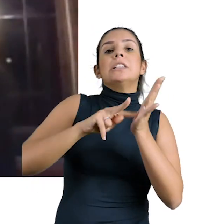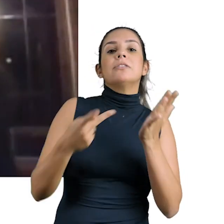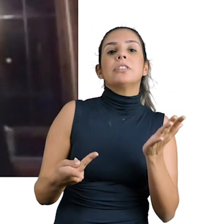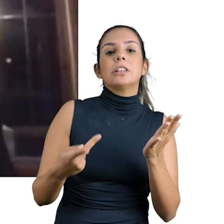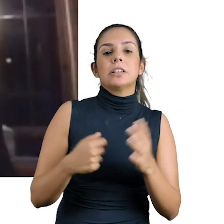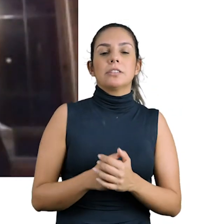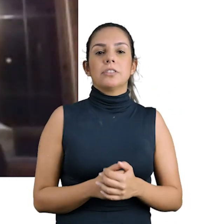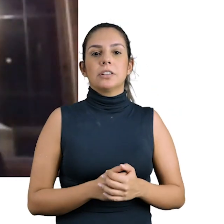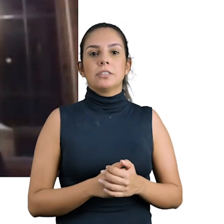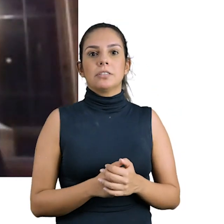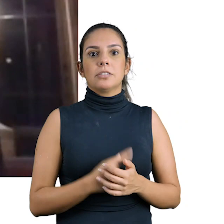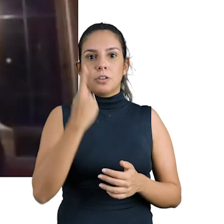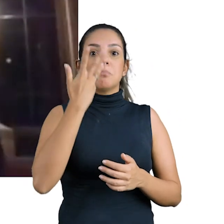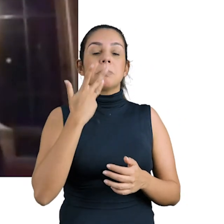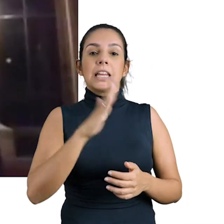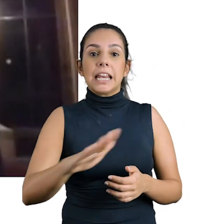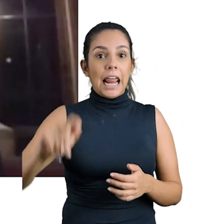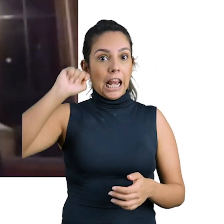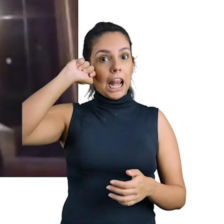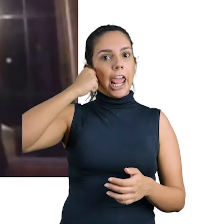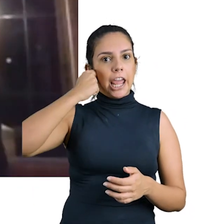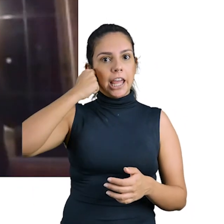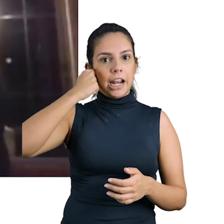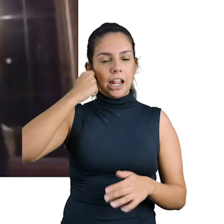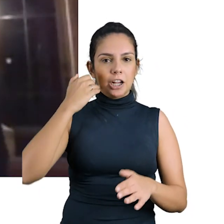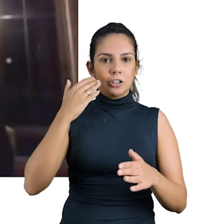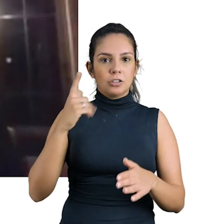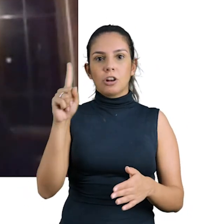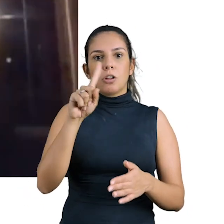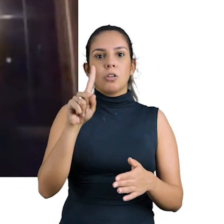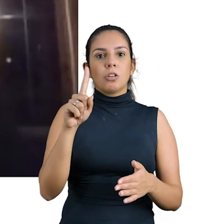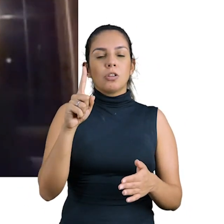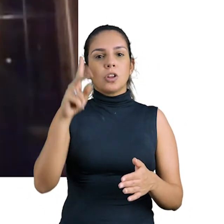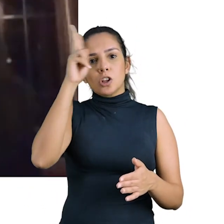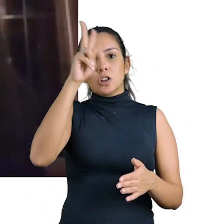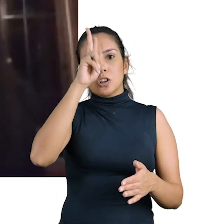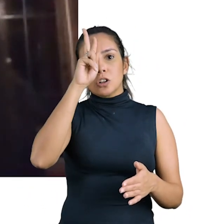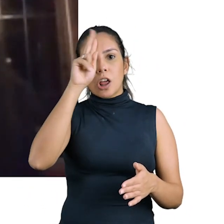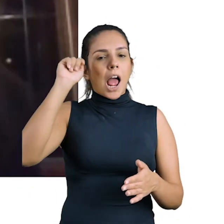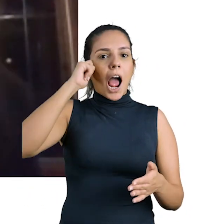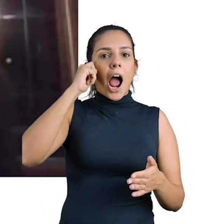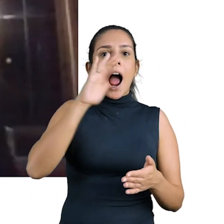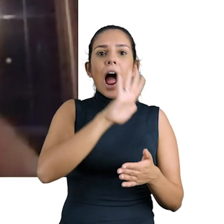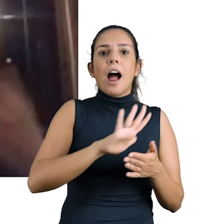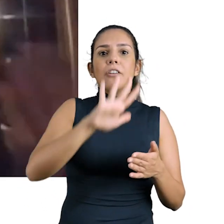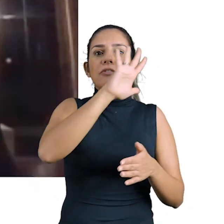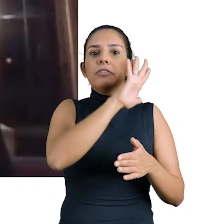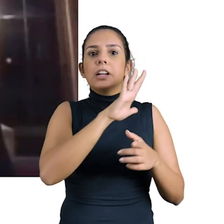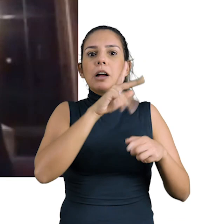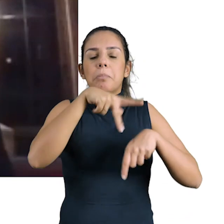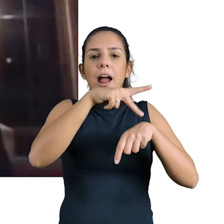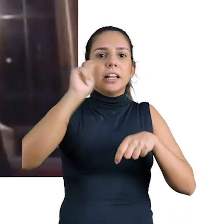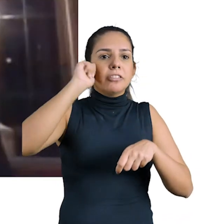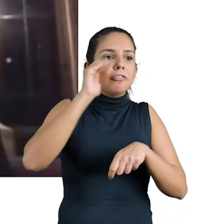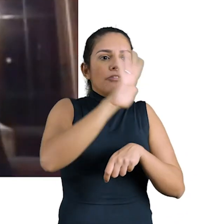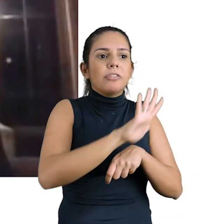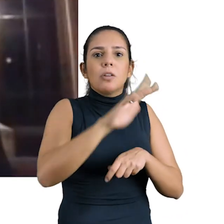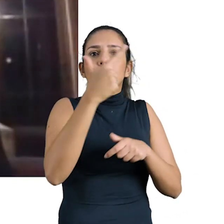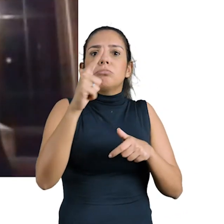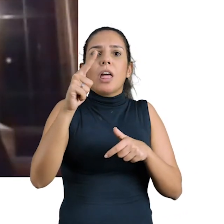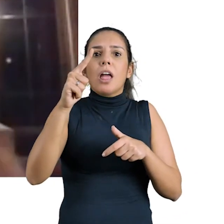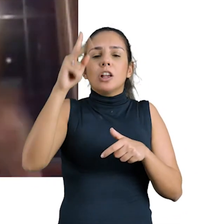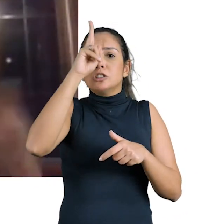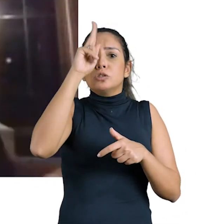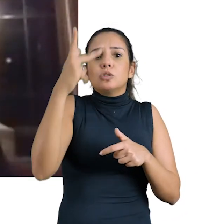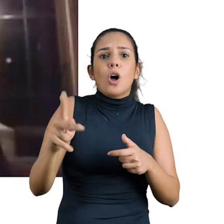significa para uma criança negra não ter história da África, ou aprender que foi escravizada no